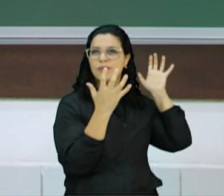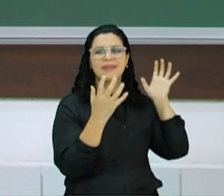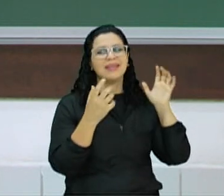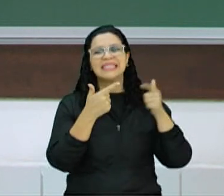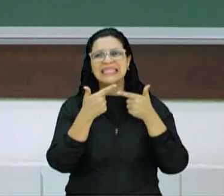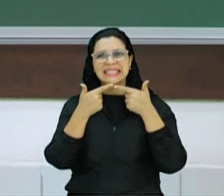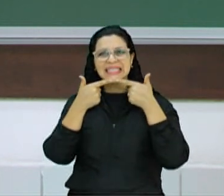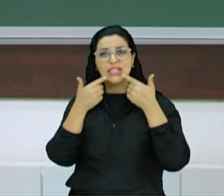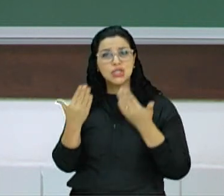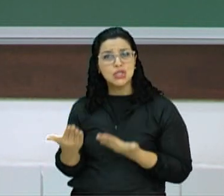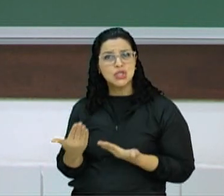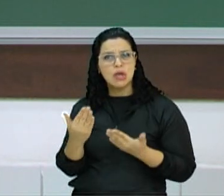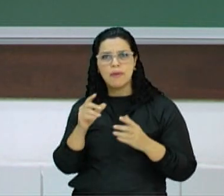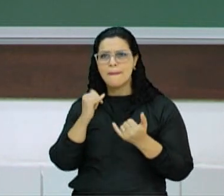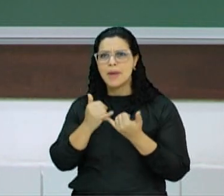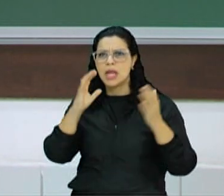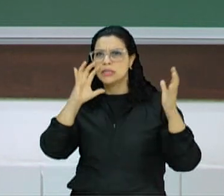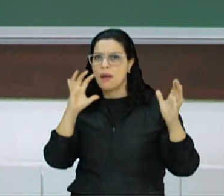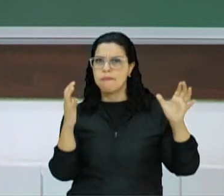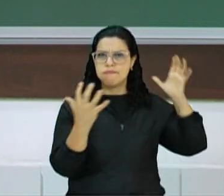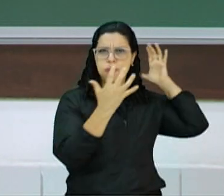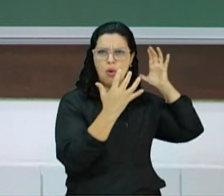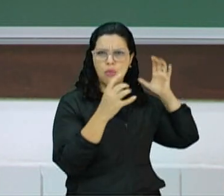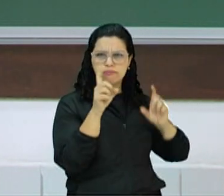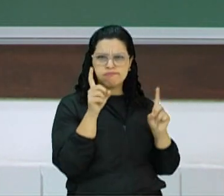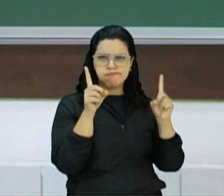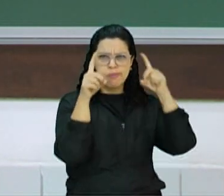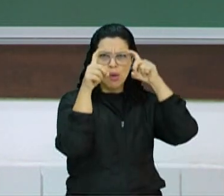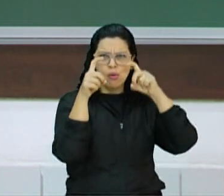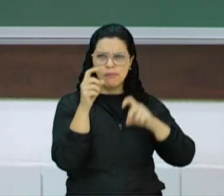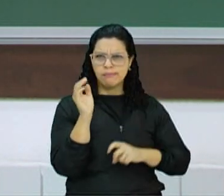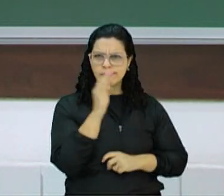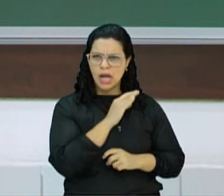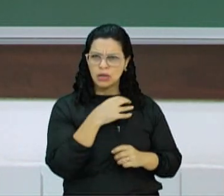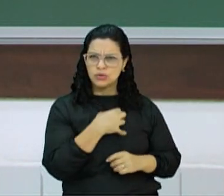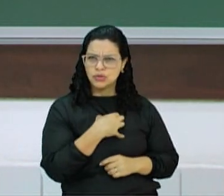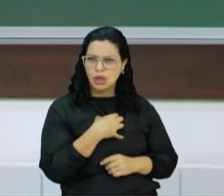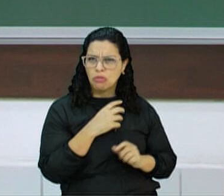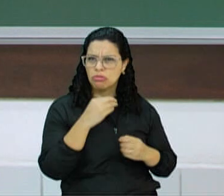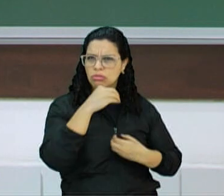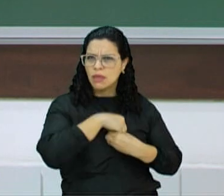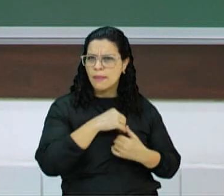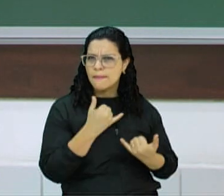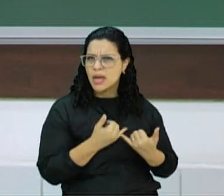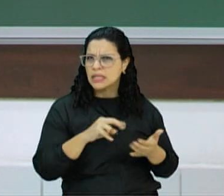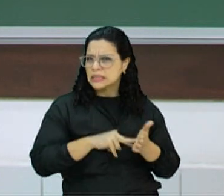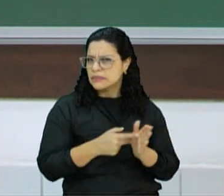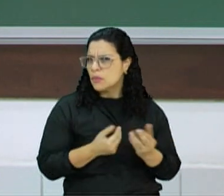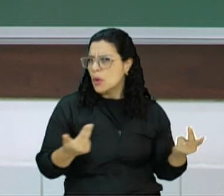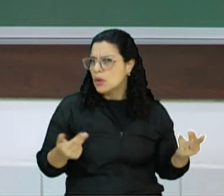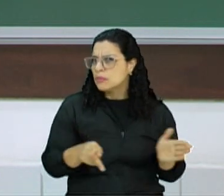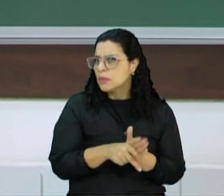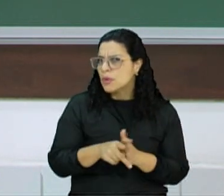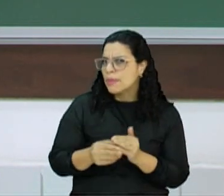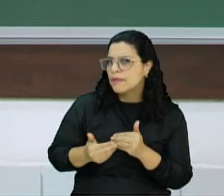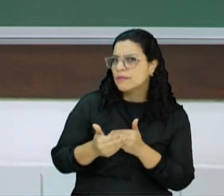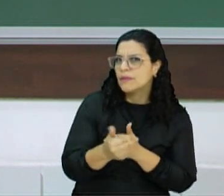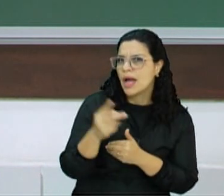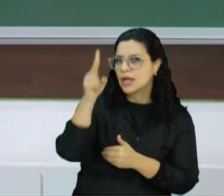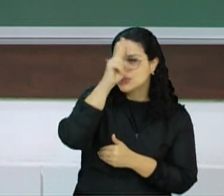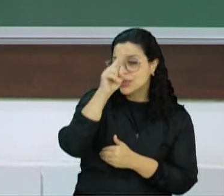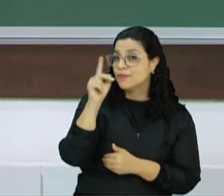jovial, delicado, de repente transformava-se em uma outra pessoa. Será que isso significa alguma coisa no decorrer do conto? Vamos